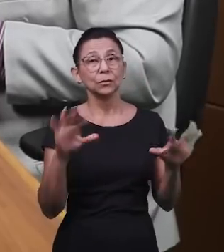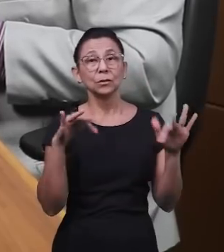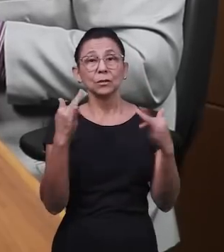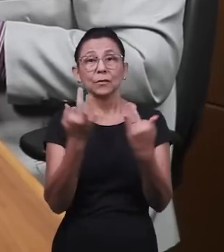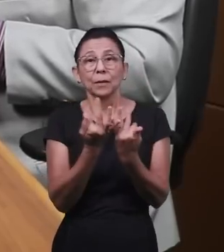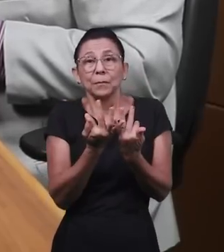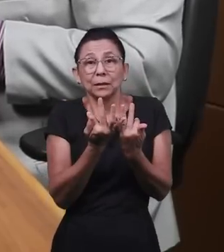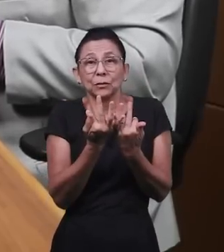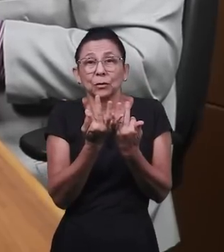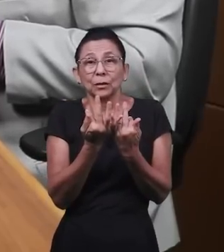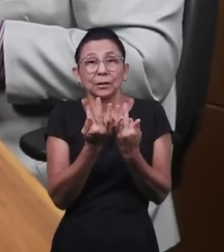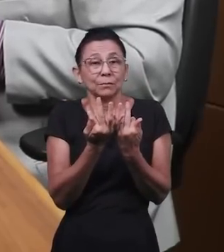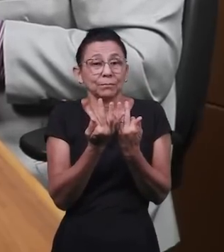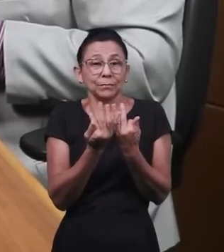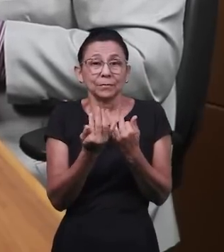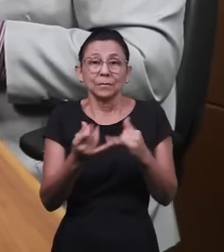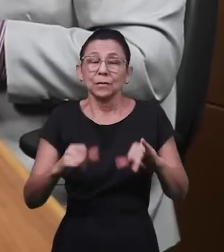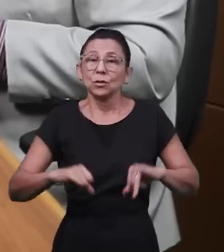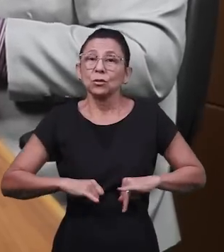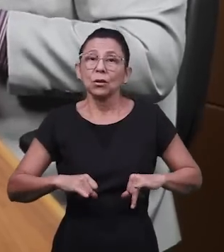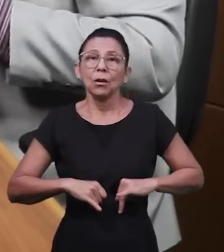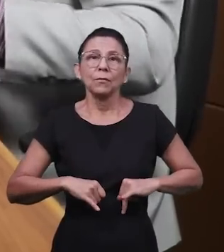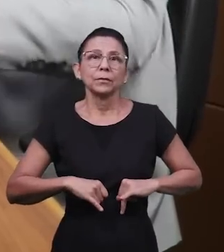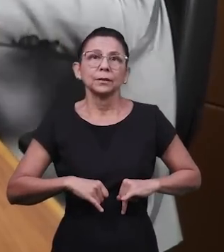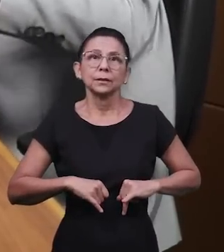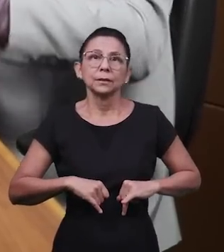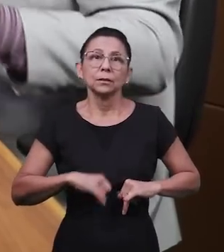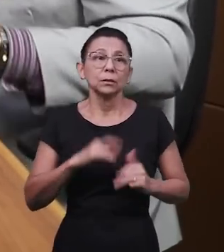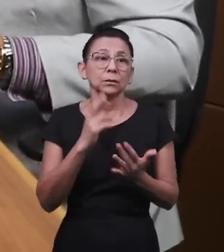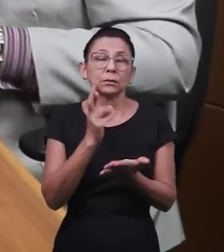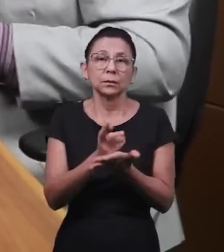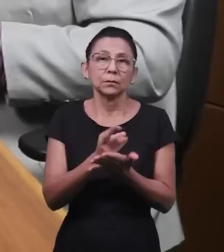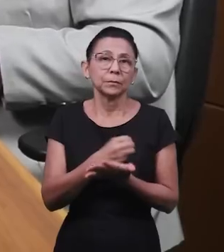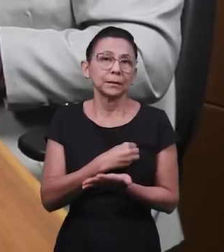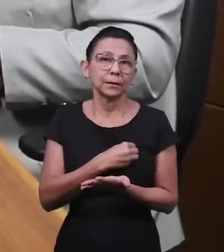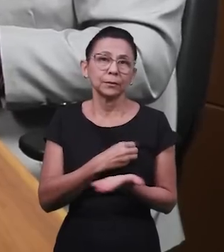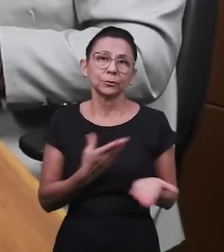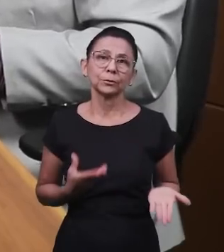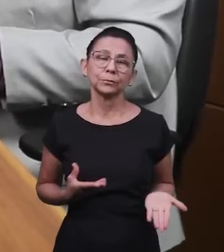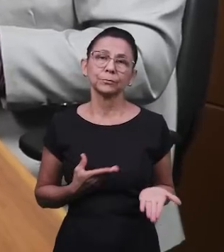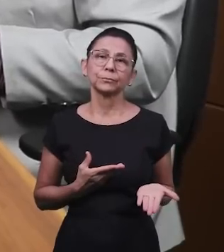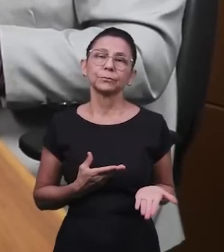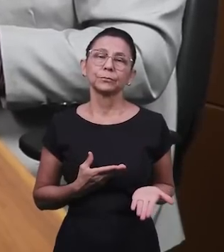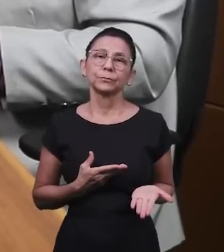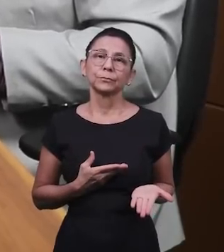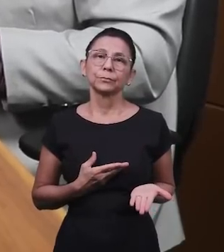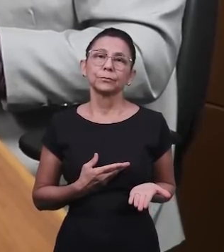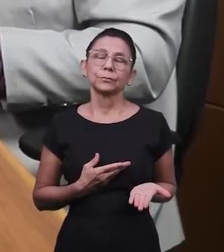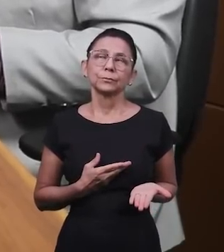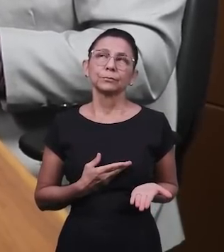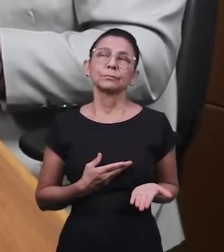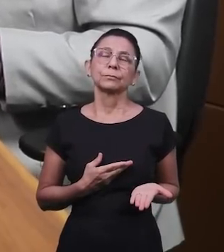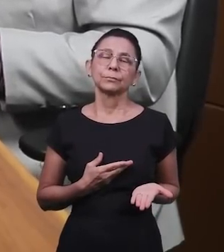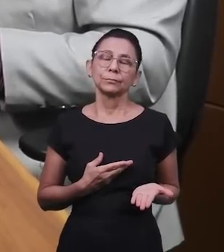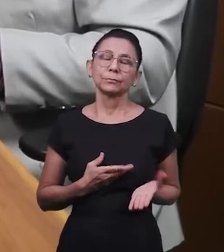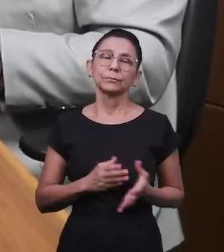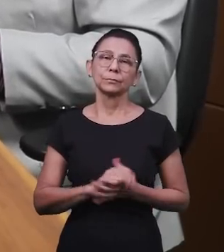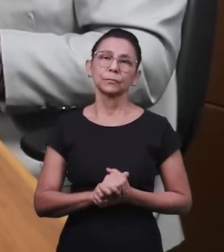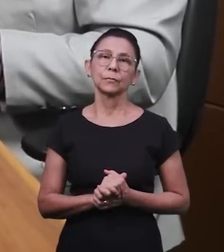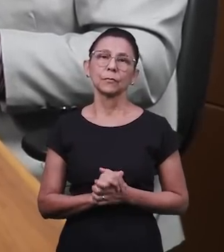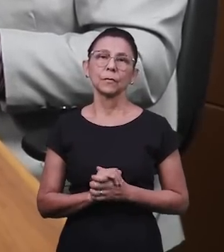toda. Então, é um reflexo que se perdurou, né? Parece que a confissão, ela sana